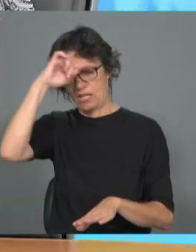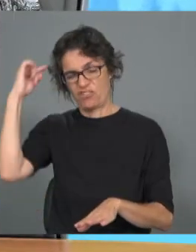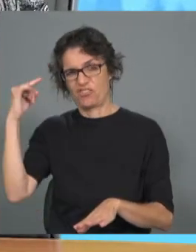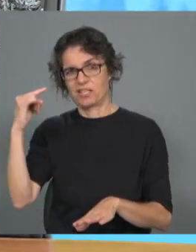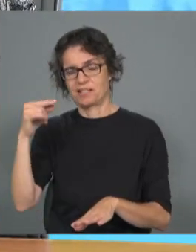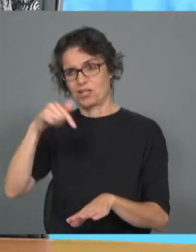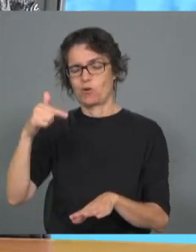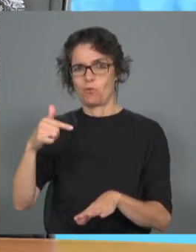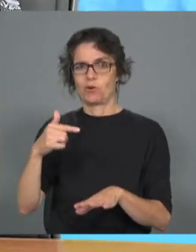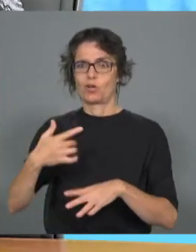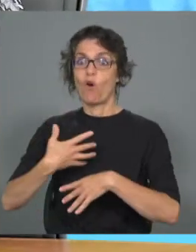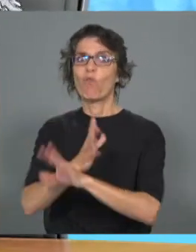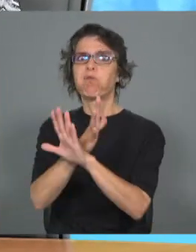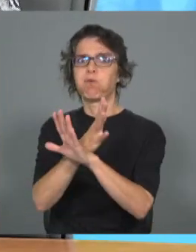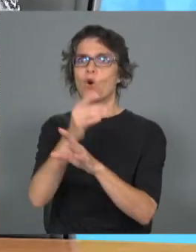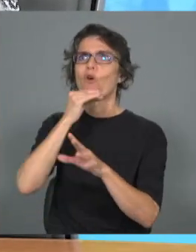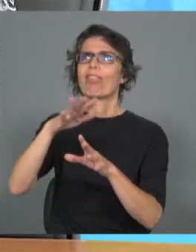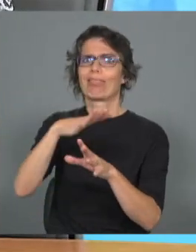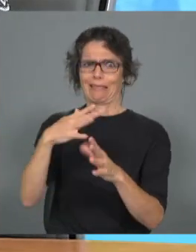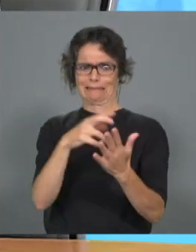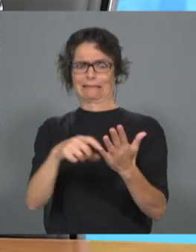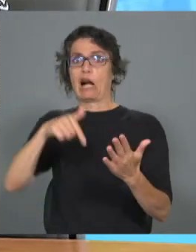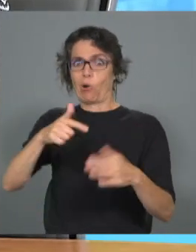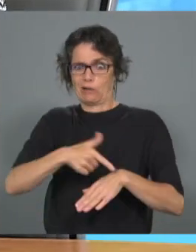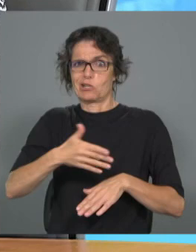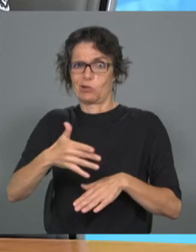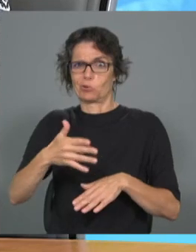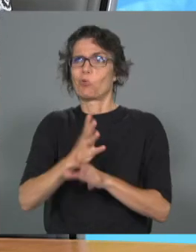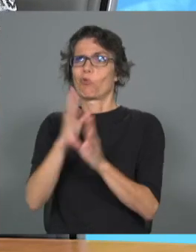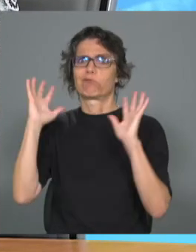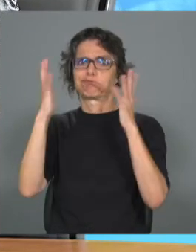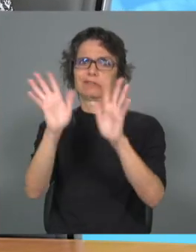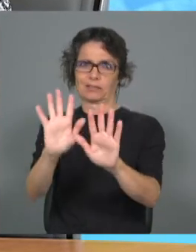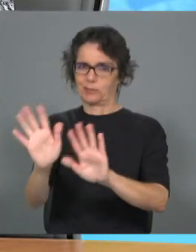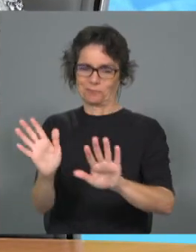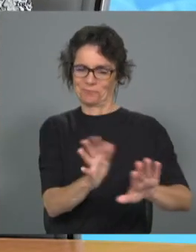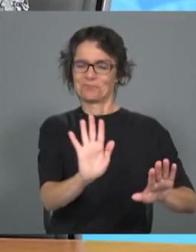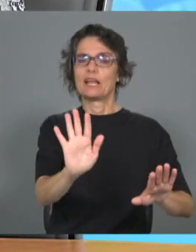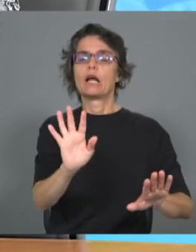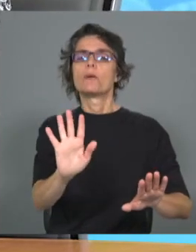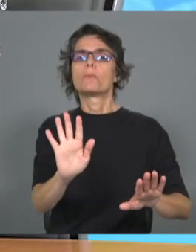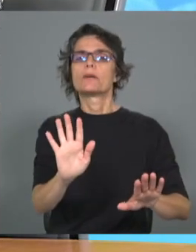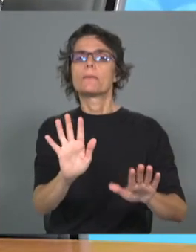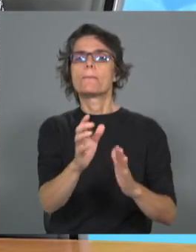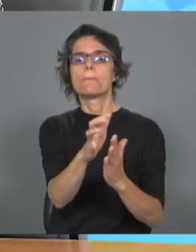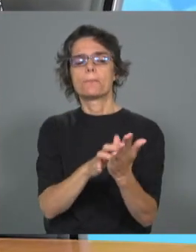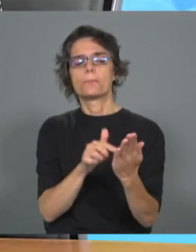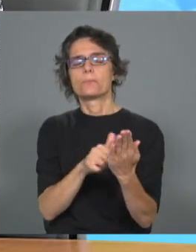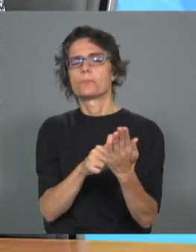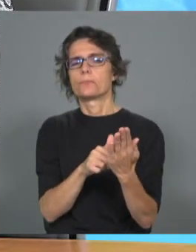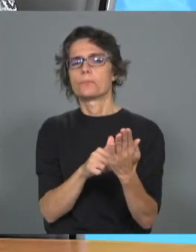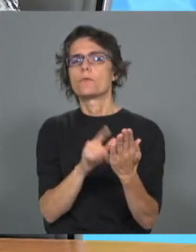bocadinho apavorados. Trazer o fogo à terra não é a melhor expressão. Não é isso que queremos, mas vamos pegar num lado simbólico que é